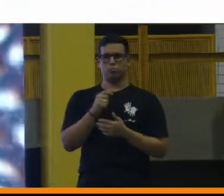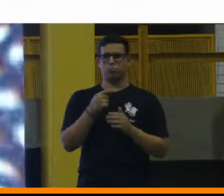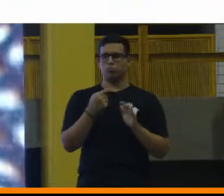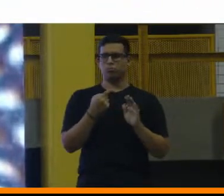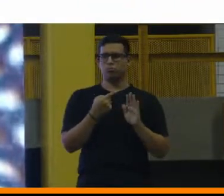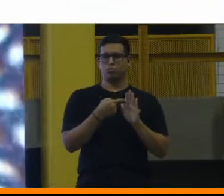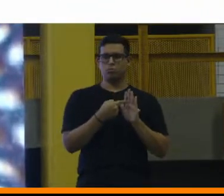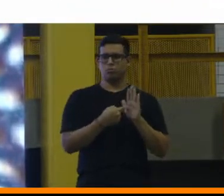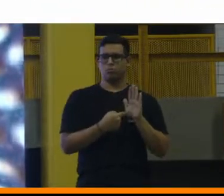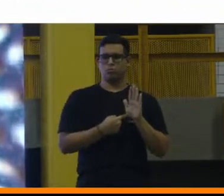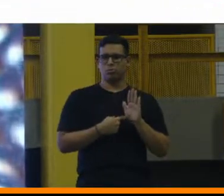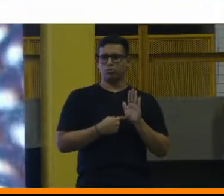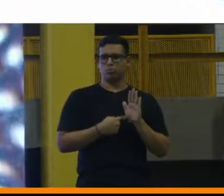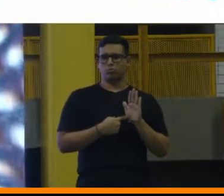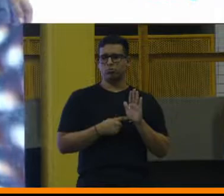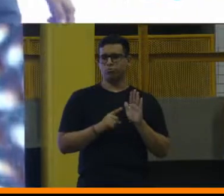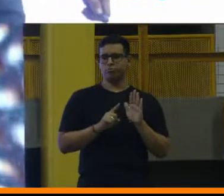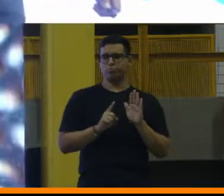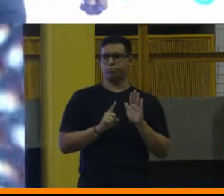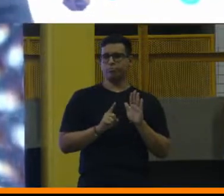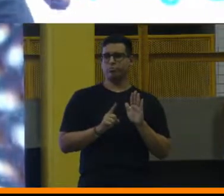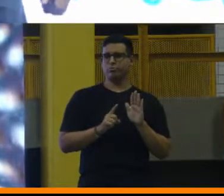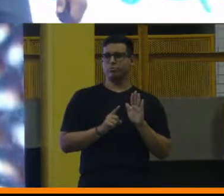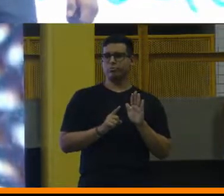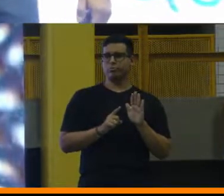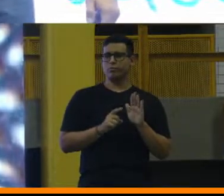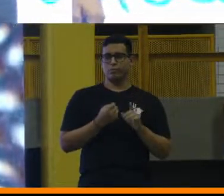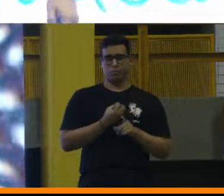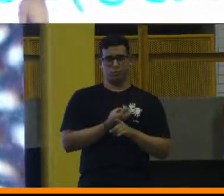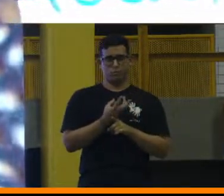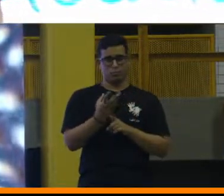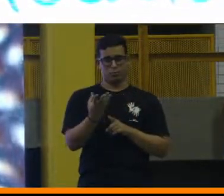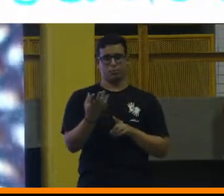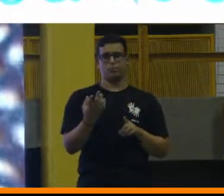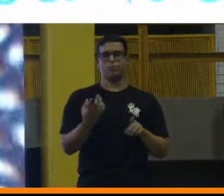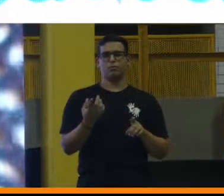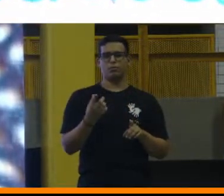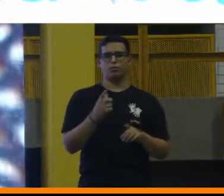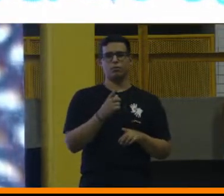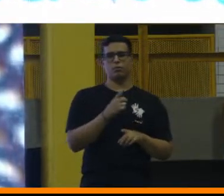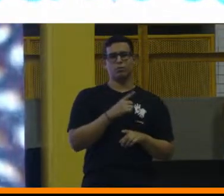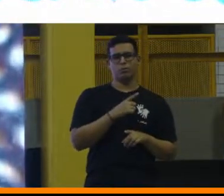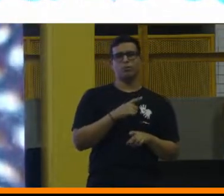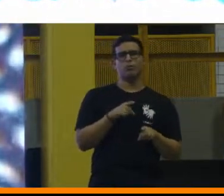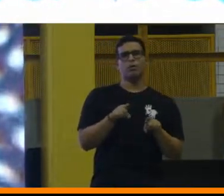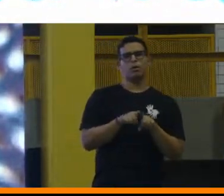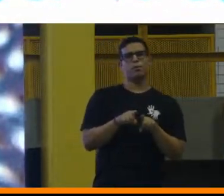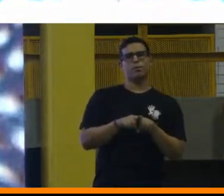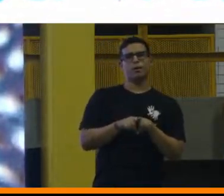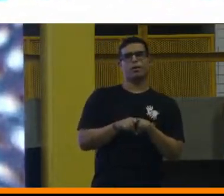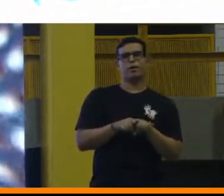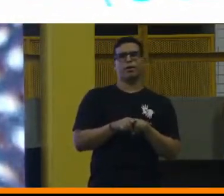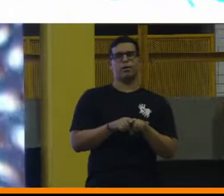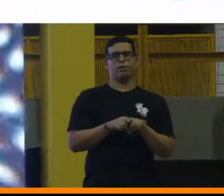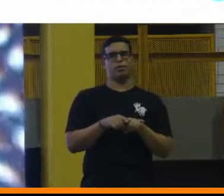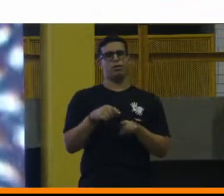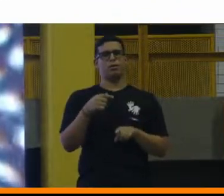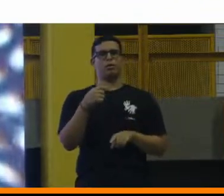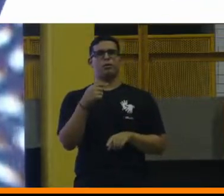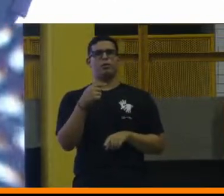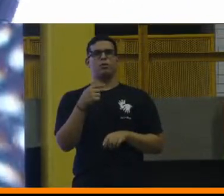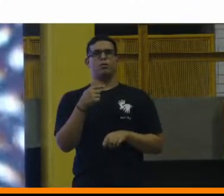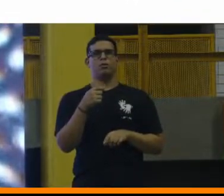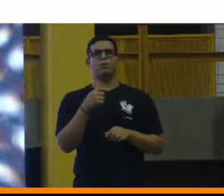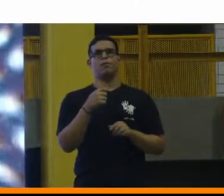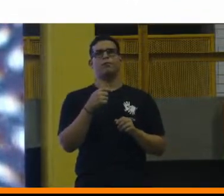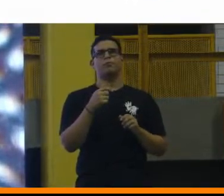A física existe também sem a matemática. A matemática ajuda?